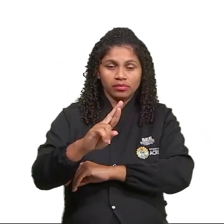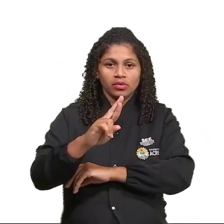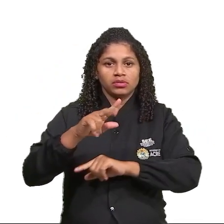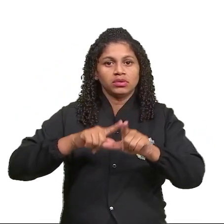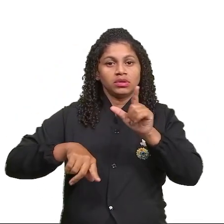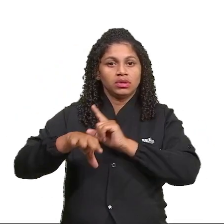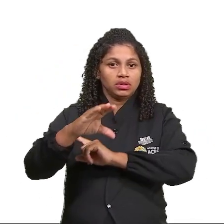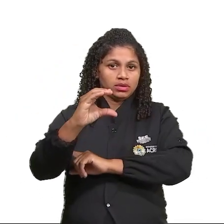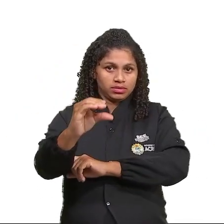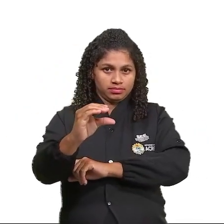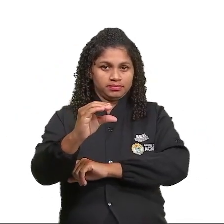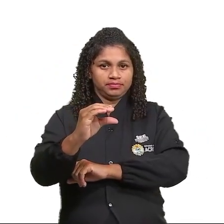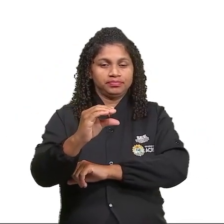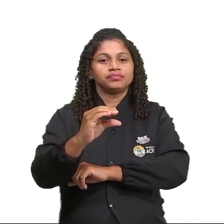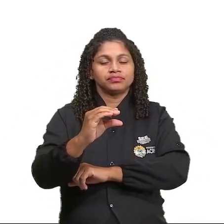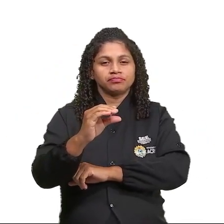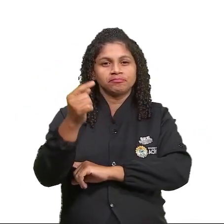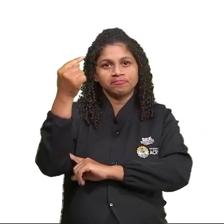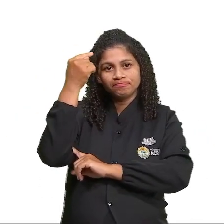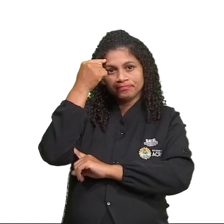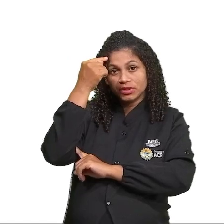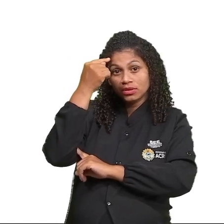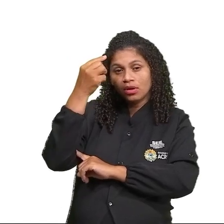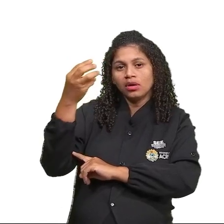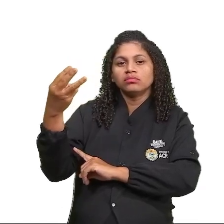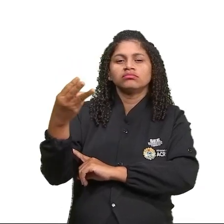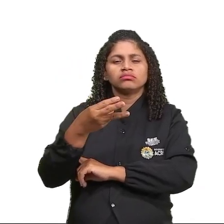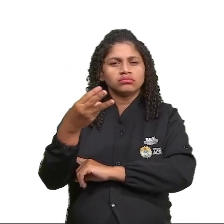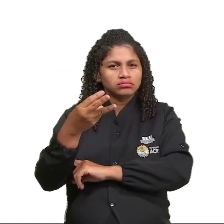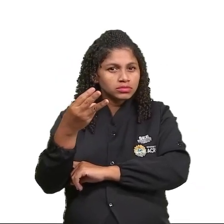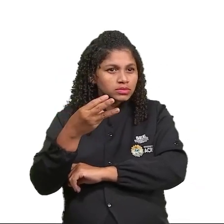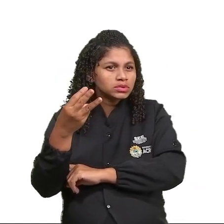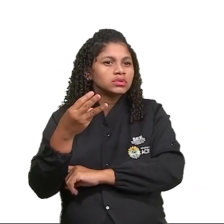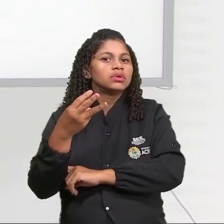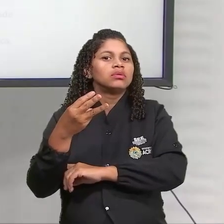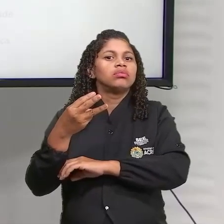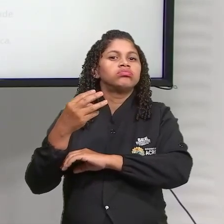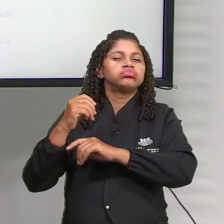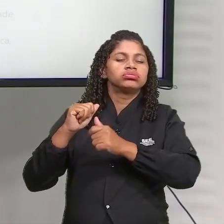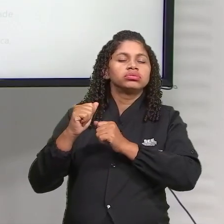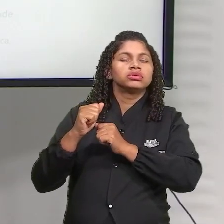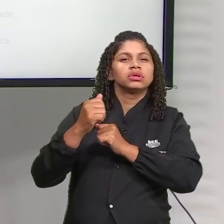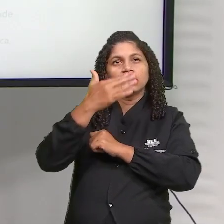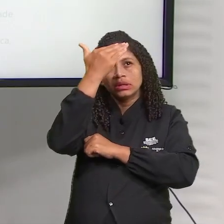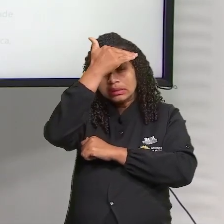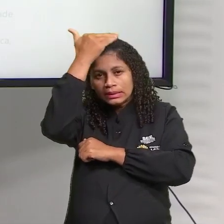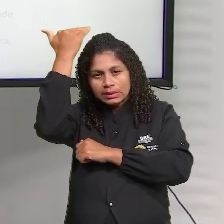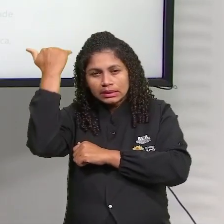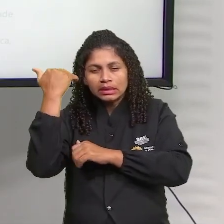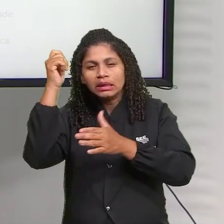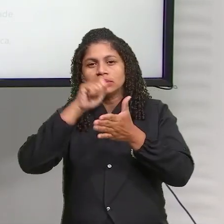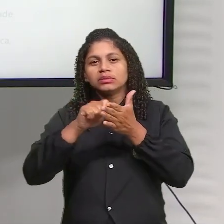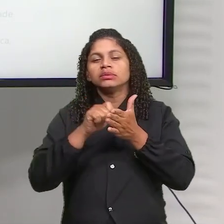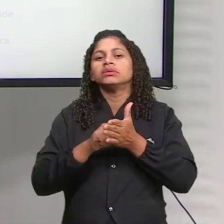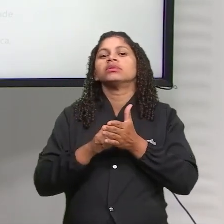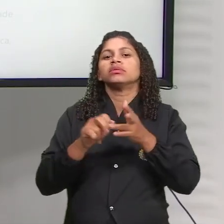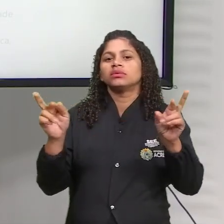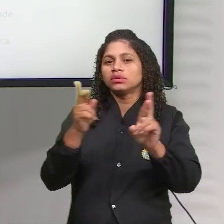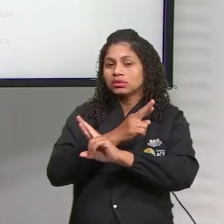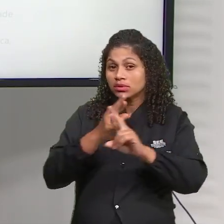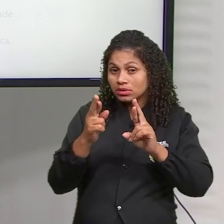letra C. Né? Pensou em terceira geração, pensou em Clarice Lispector, pensou em questões existenciais, principalmente